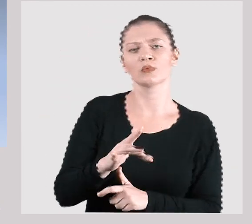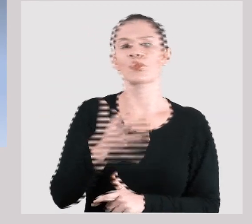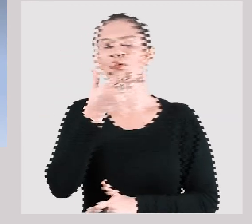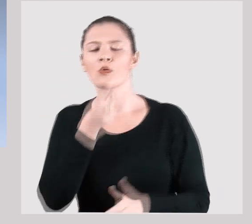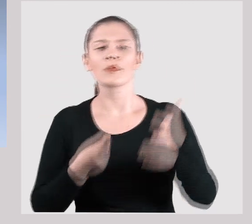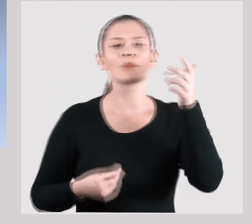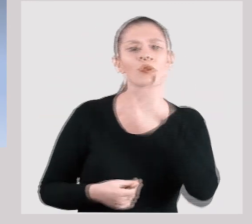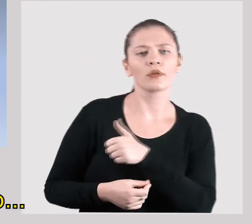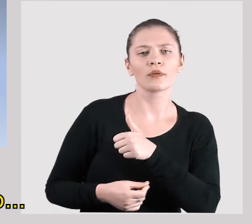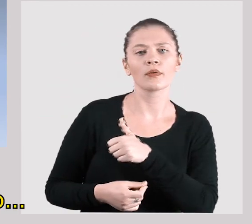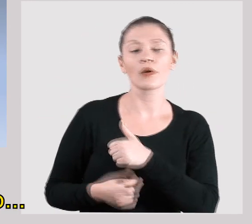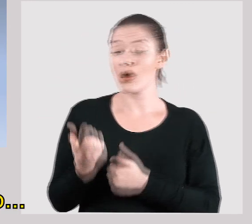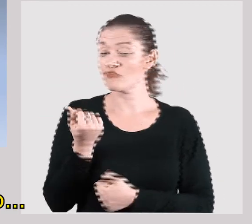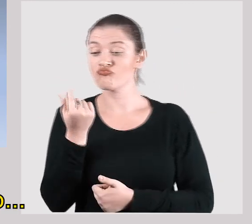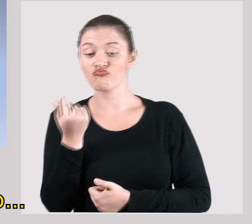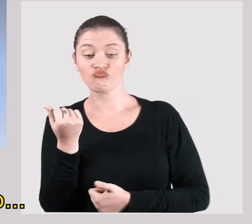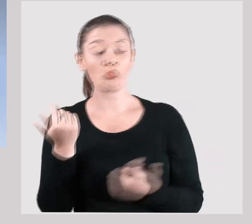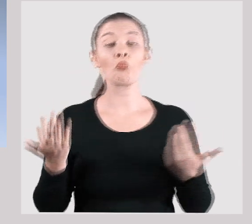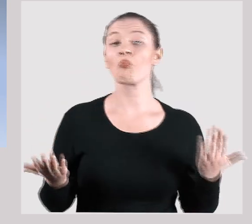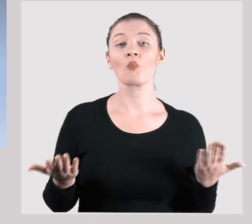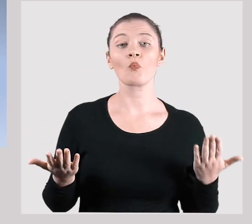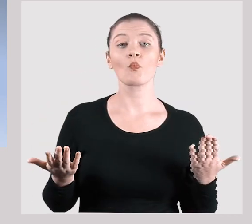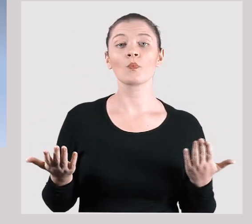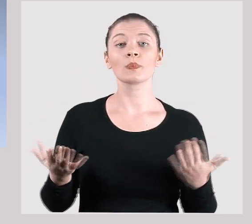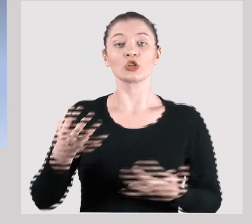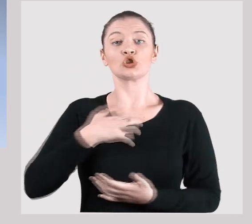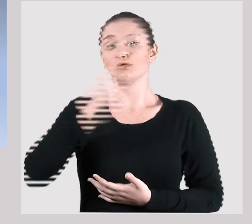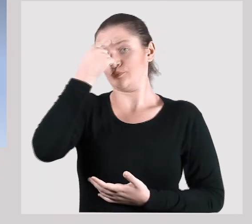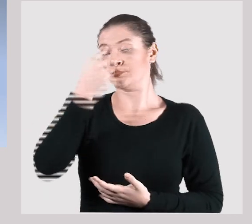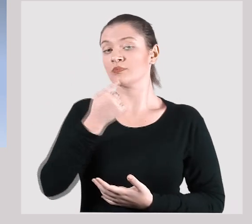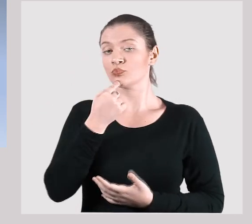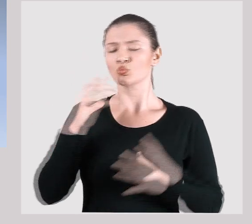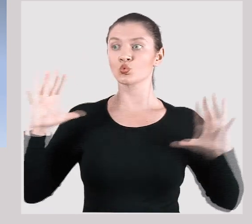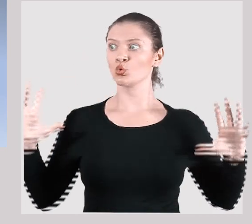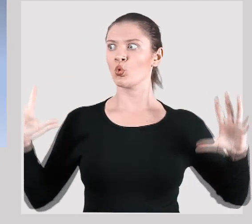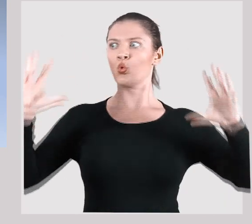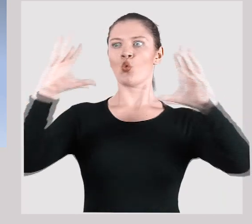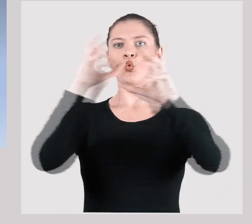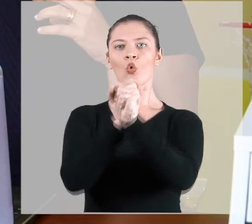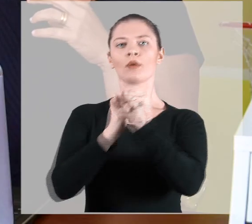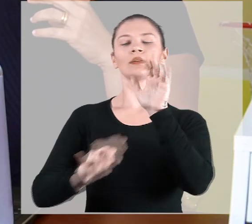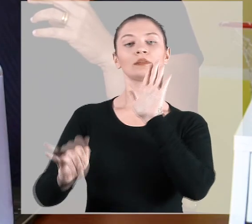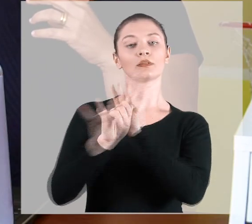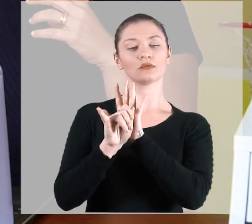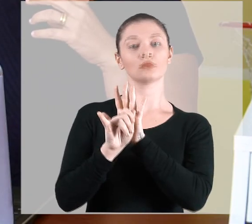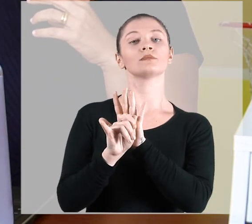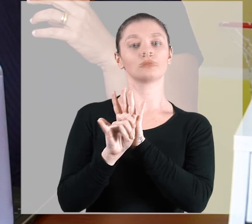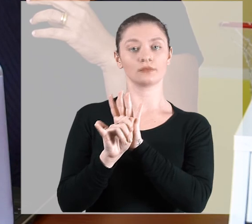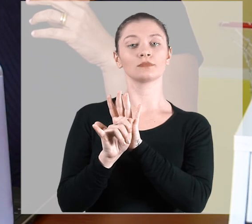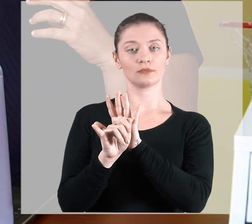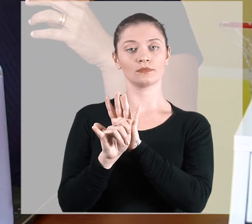mulher, classe econômica, tem várias coisas, temperamento, tudo isso compõe, né, a questão de uma identidade. Então a pessoa